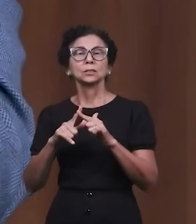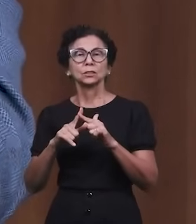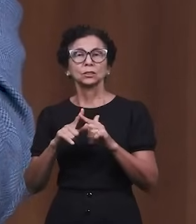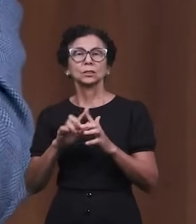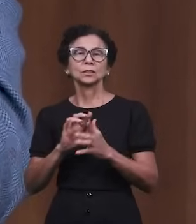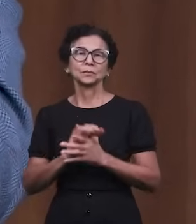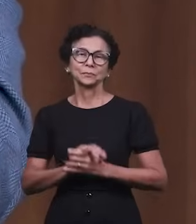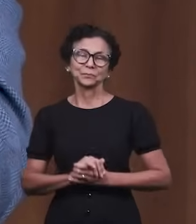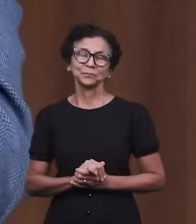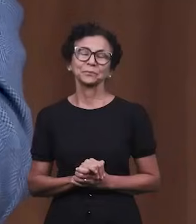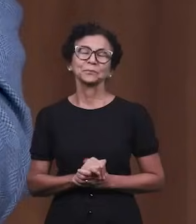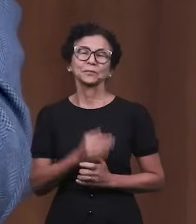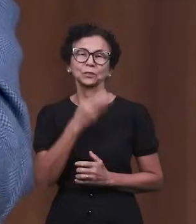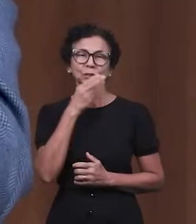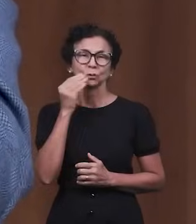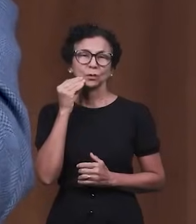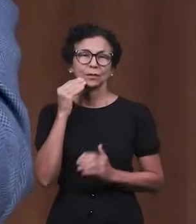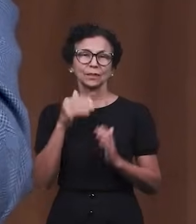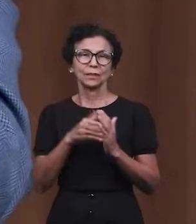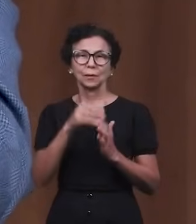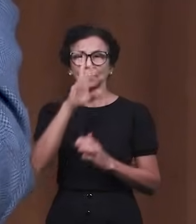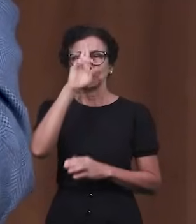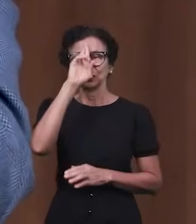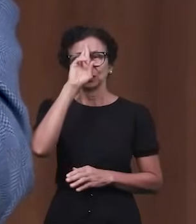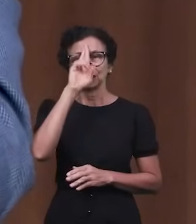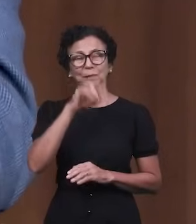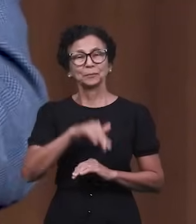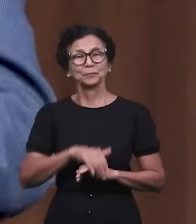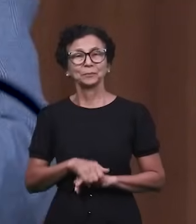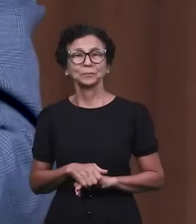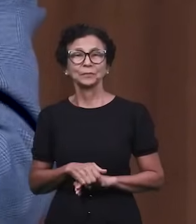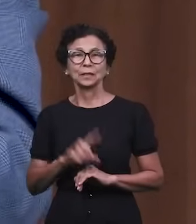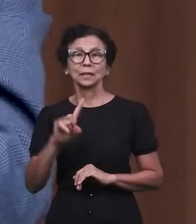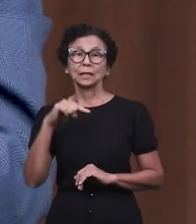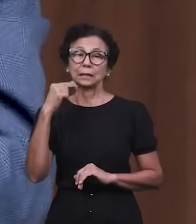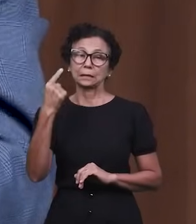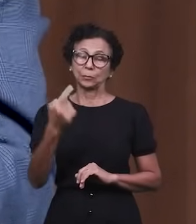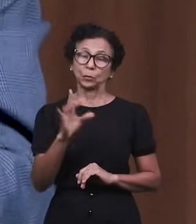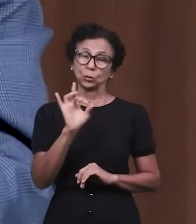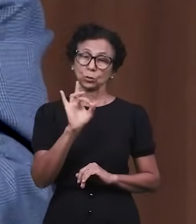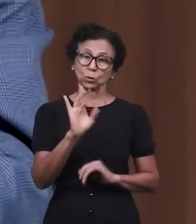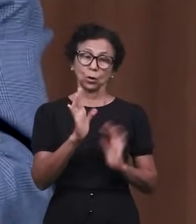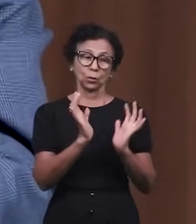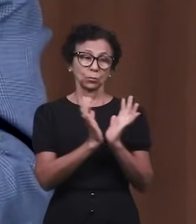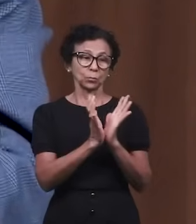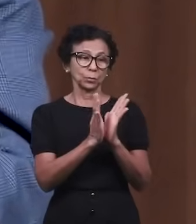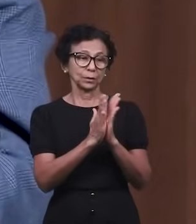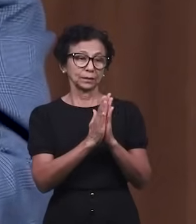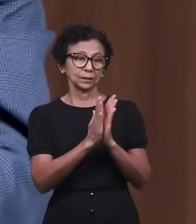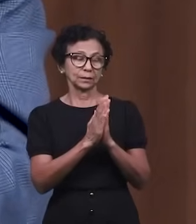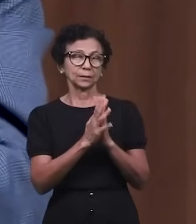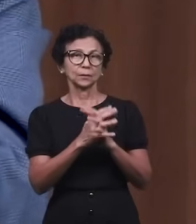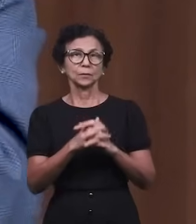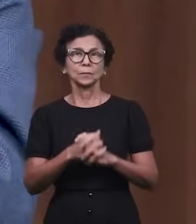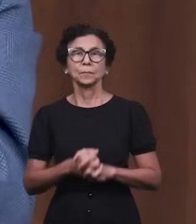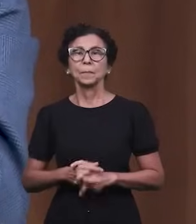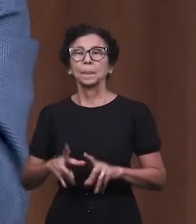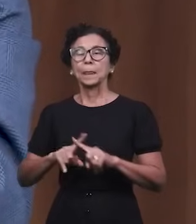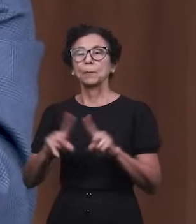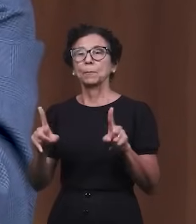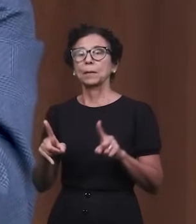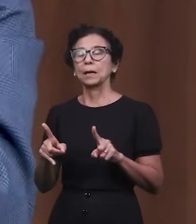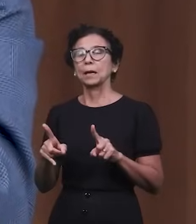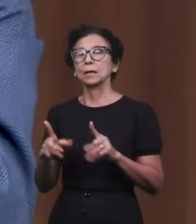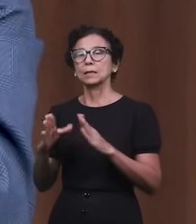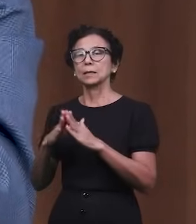essa orientação só para os grupos de intercessão. Amém. Mas eu nas minhas igrejas, Marcelo, eu sempre orientei